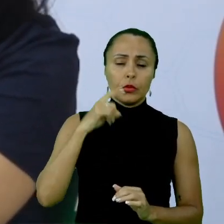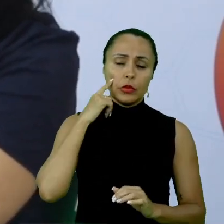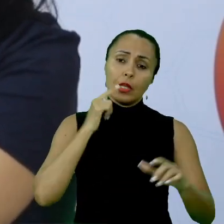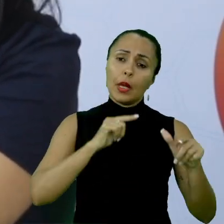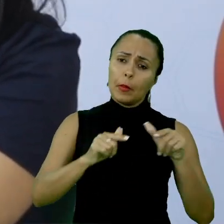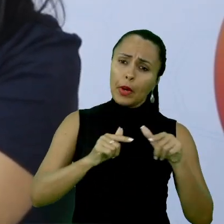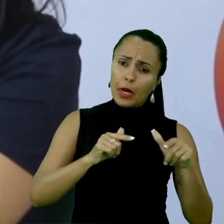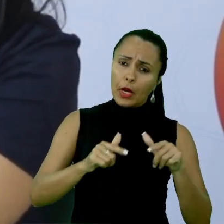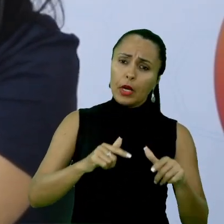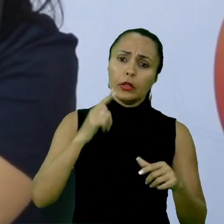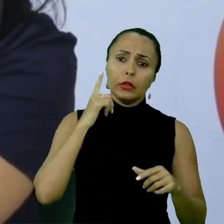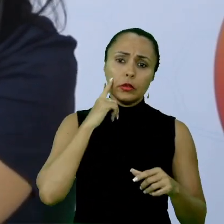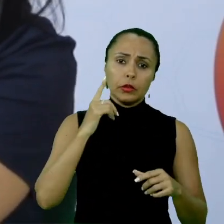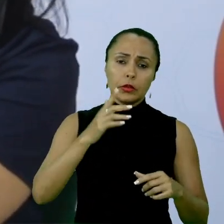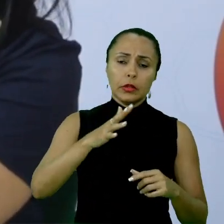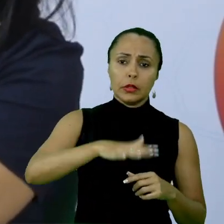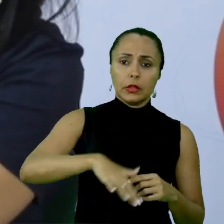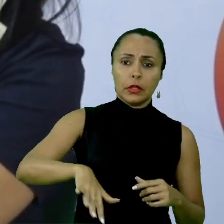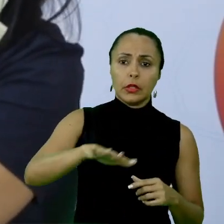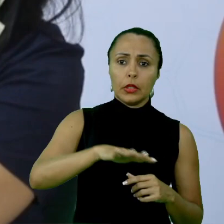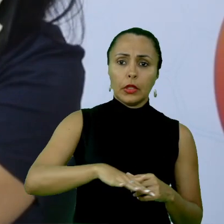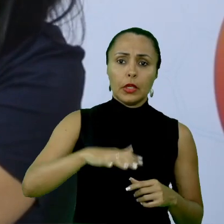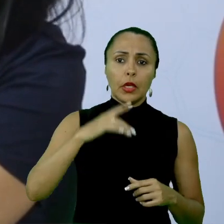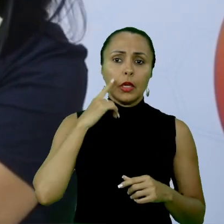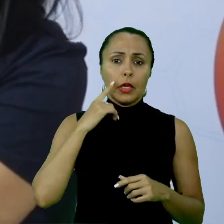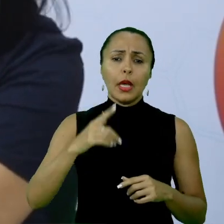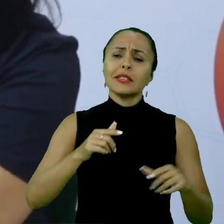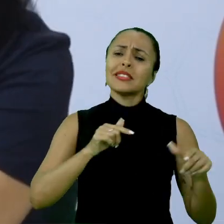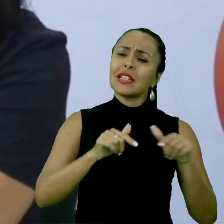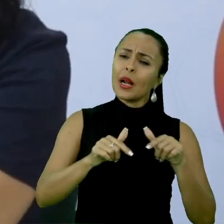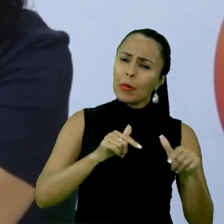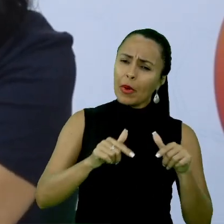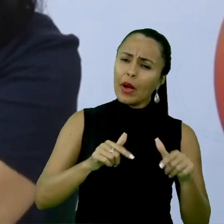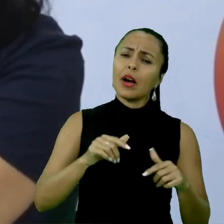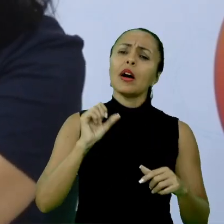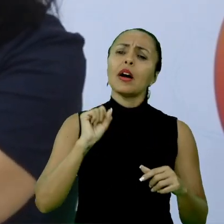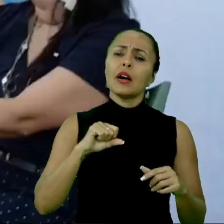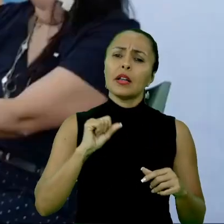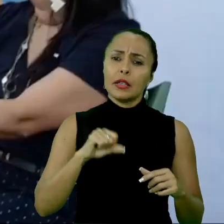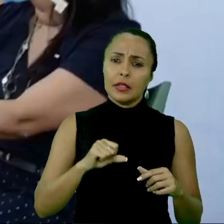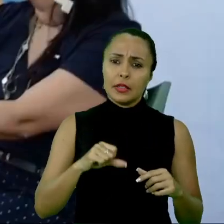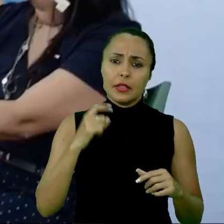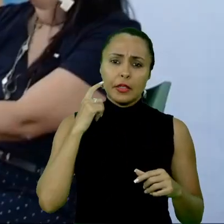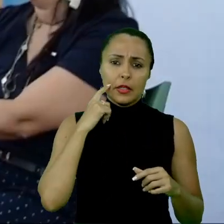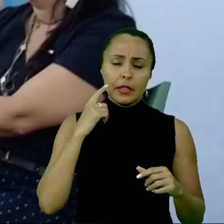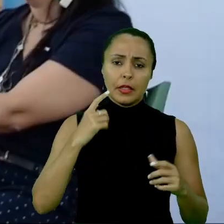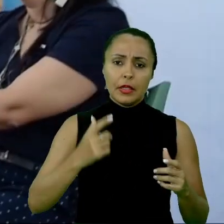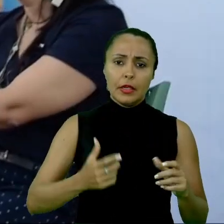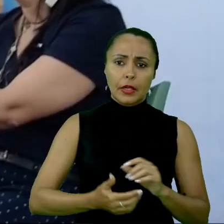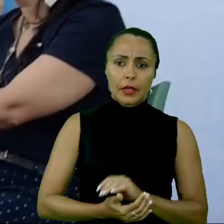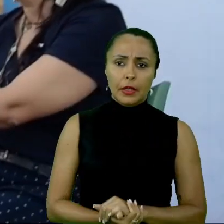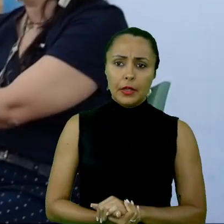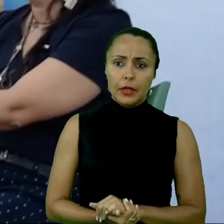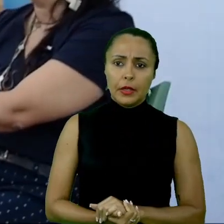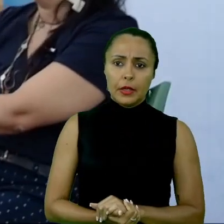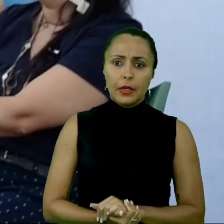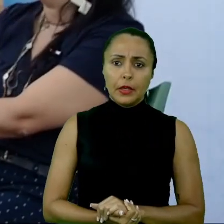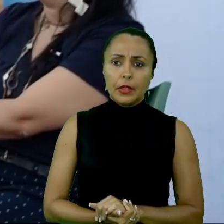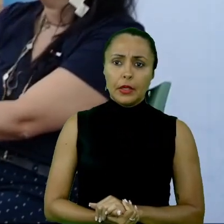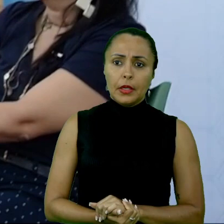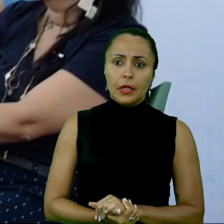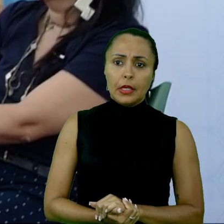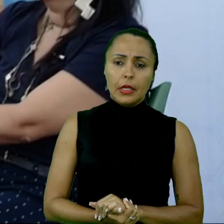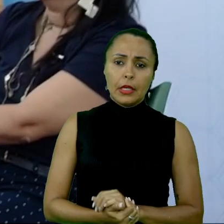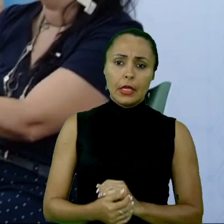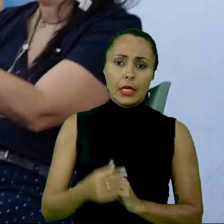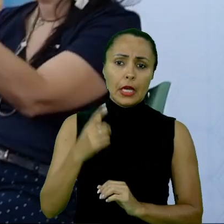ainda sendo autoral, sendo caro, mas ele de alguma forma trabalha para a massa, não é? Trabalha a arte a princípio, ela